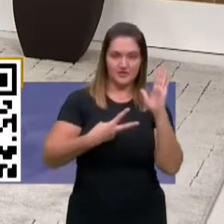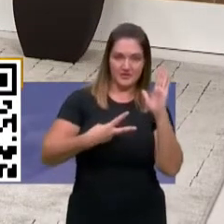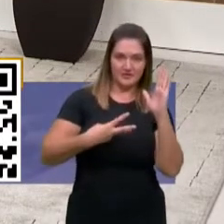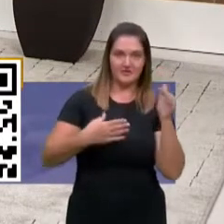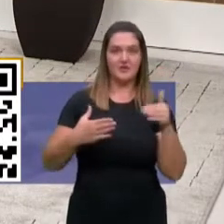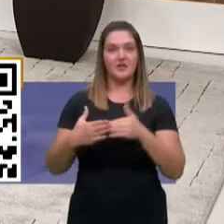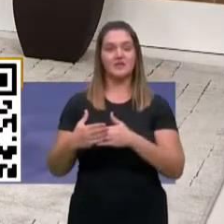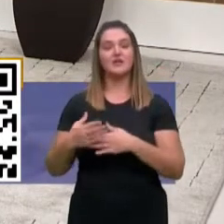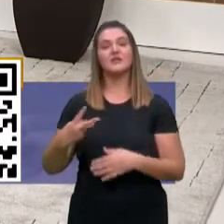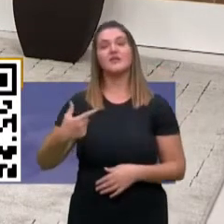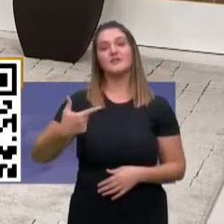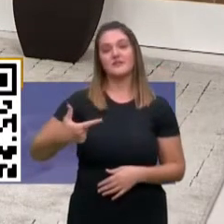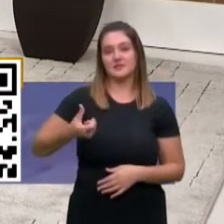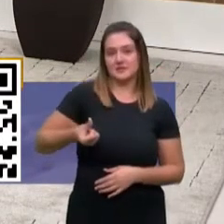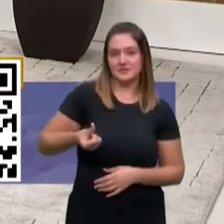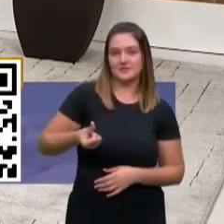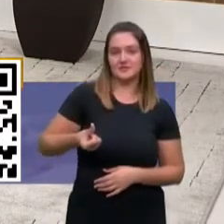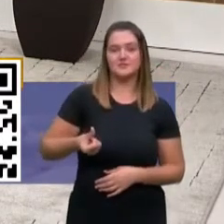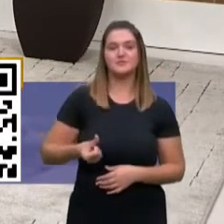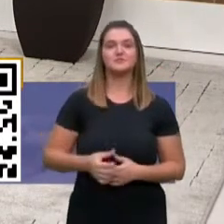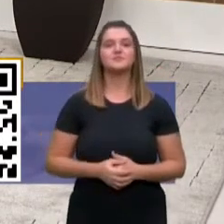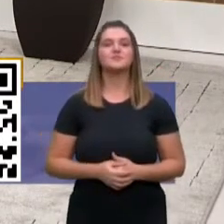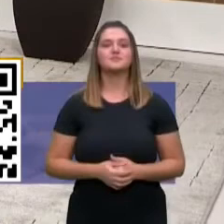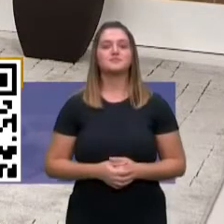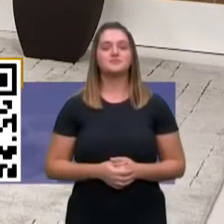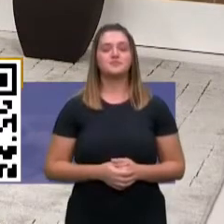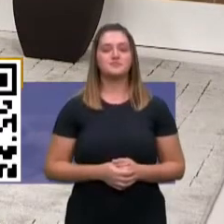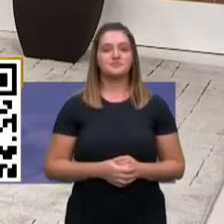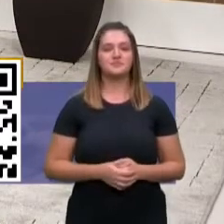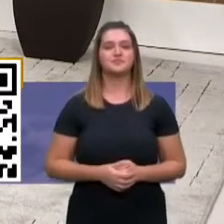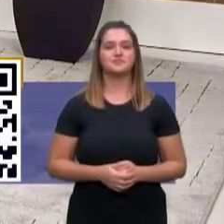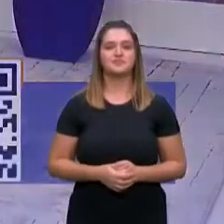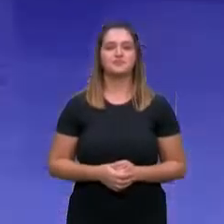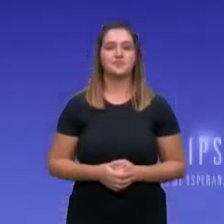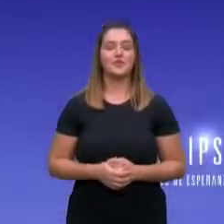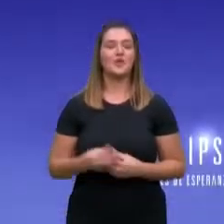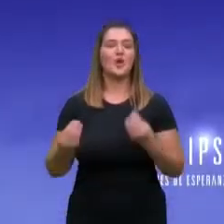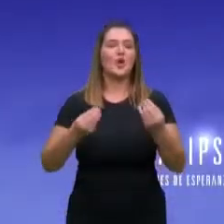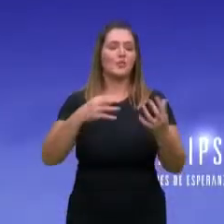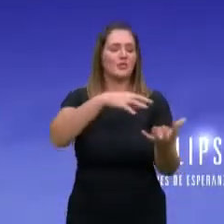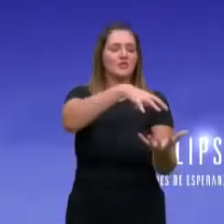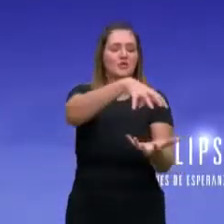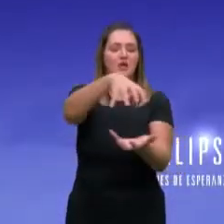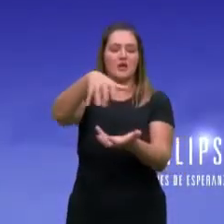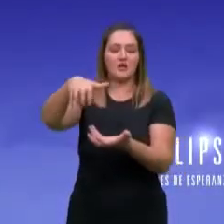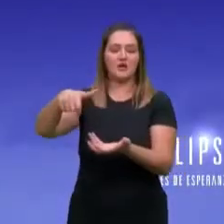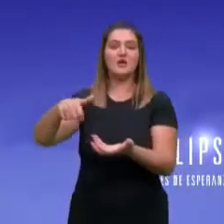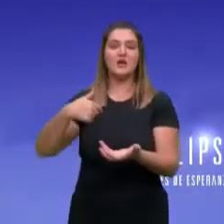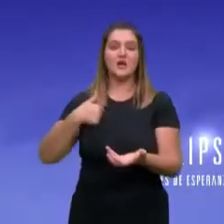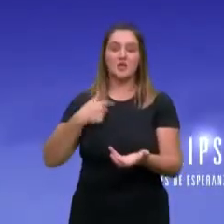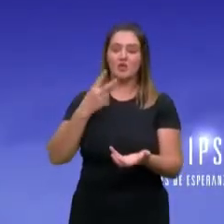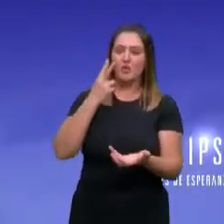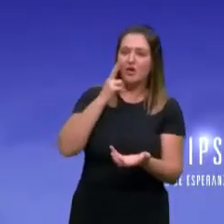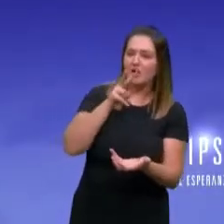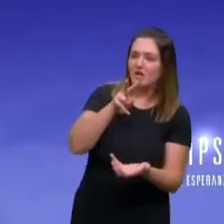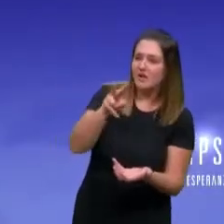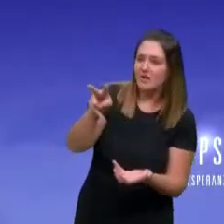a 26, falando da condição da terra durante o milênio. Escuta aí. Olhei para a